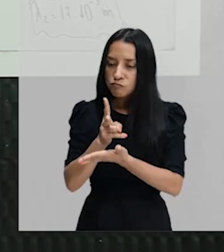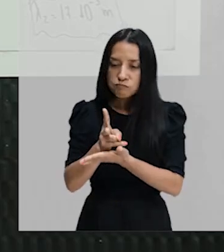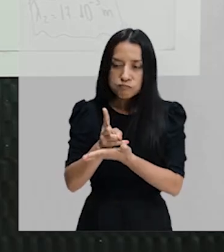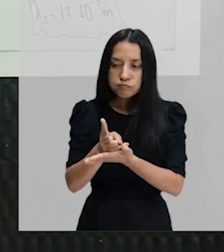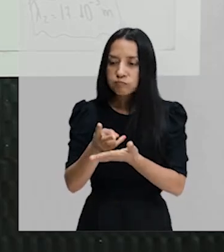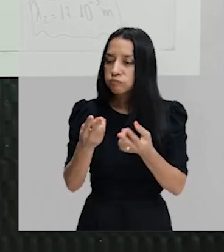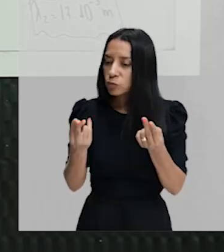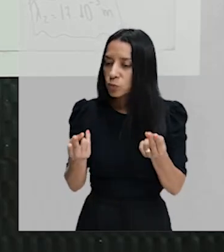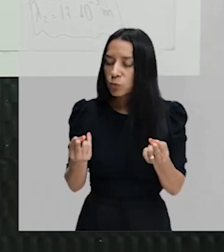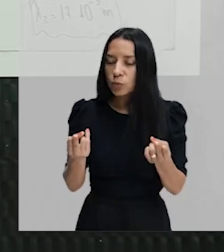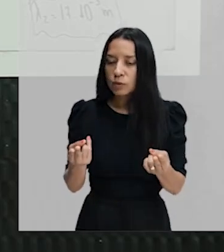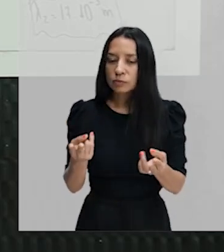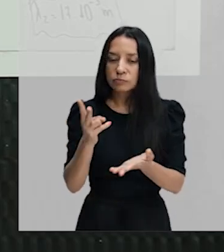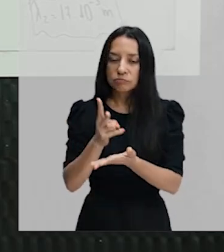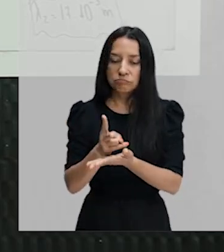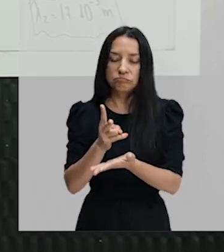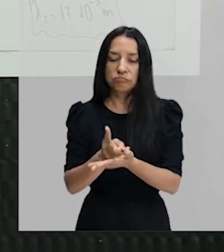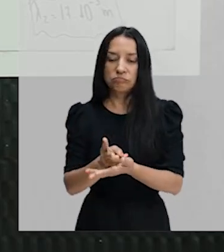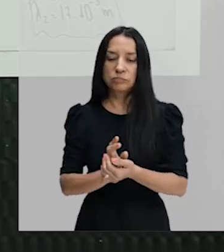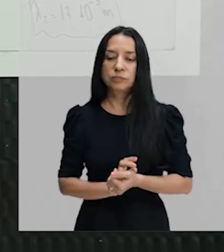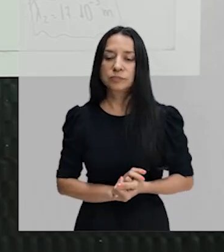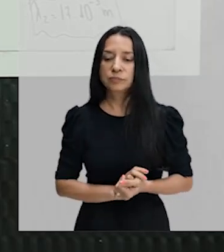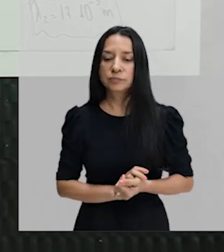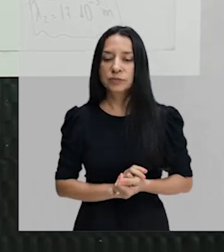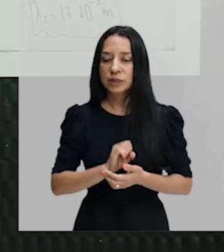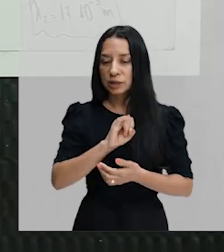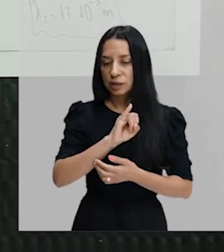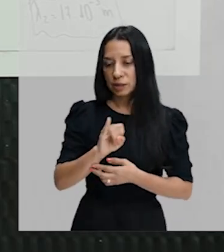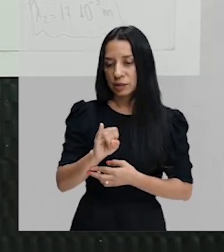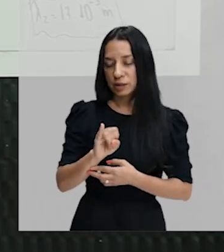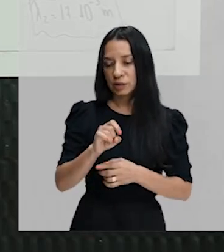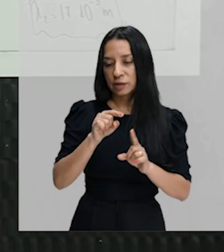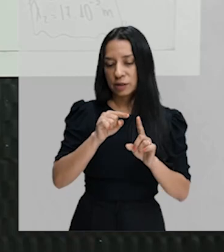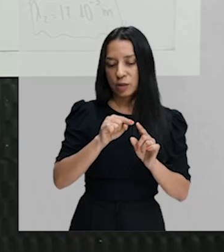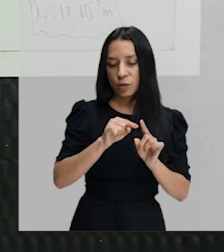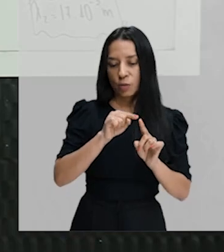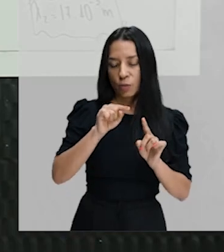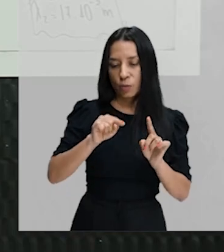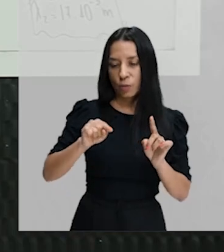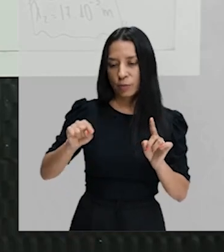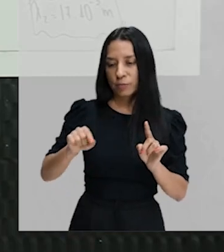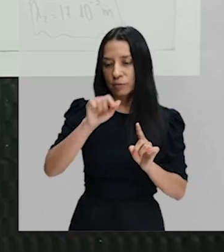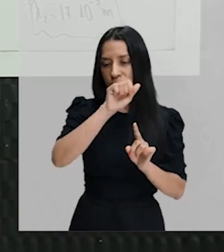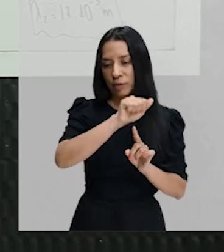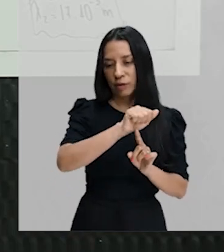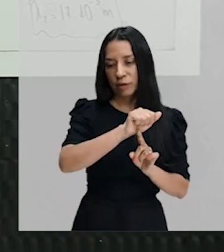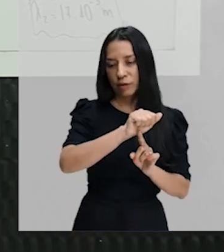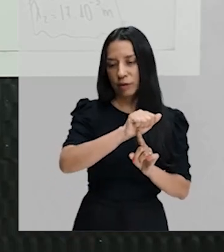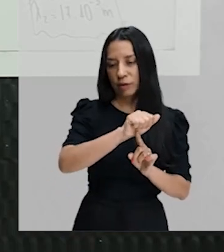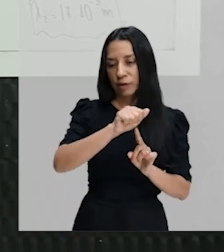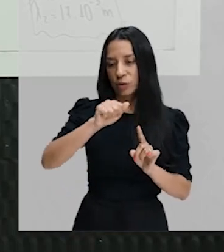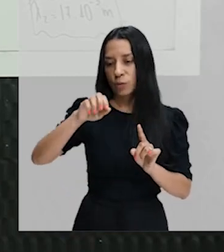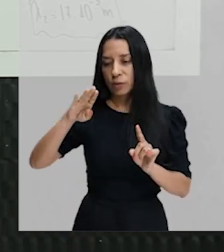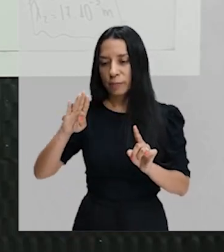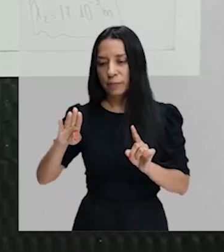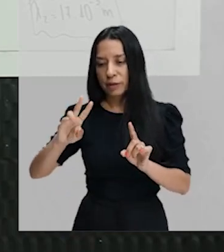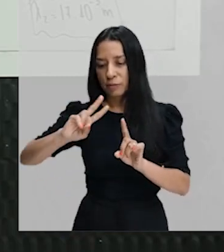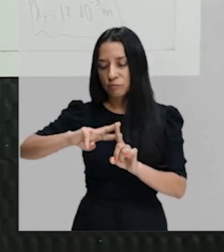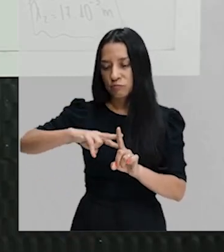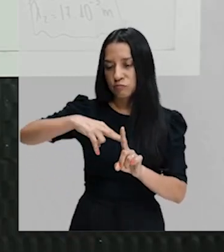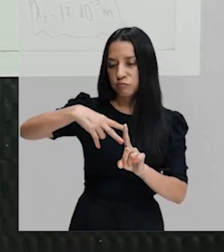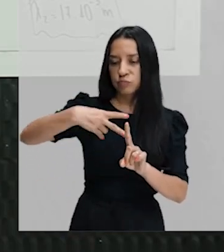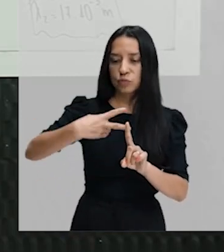jeito Ele disse que se o comprimento de onda a né de onda de onda B é duplicado